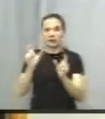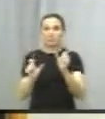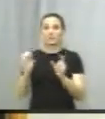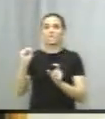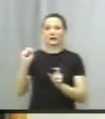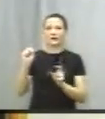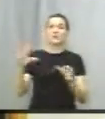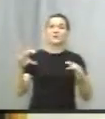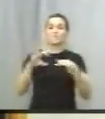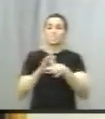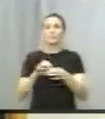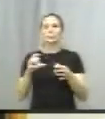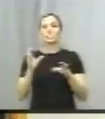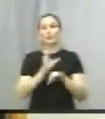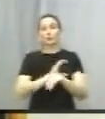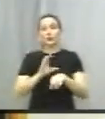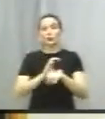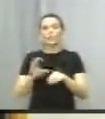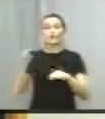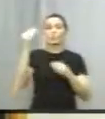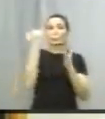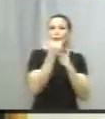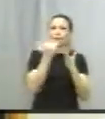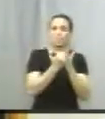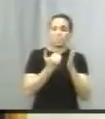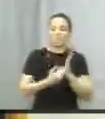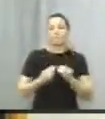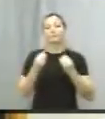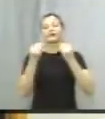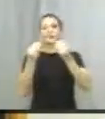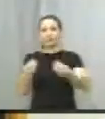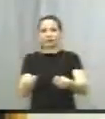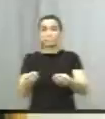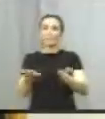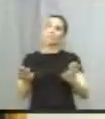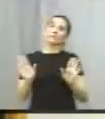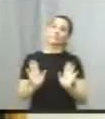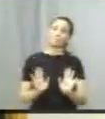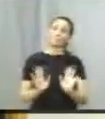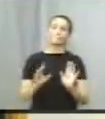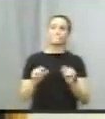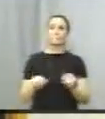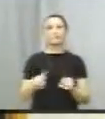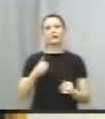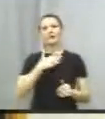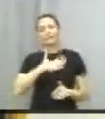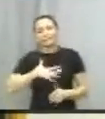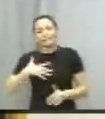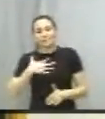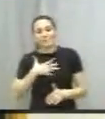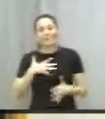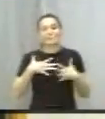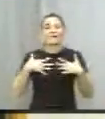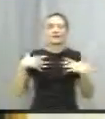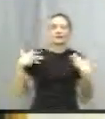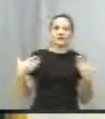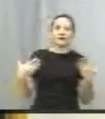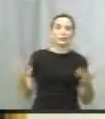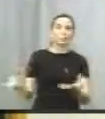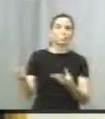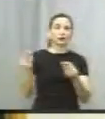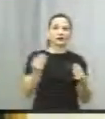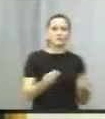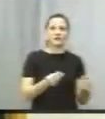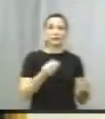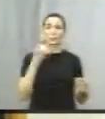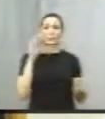nós temos realizado, de toda a nossa programação. Então, foi uma grata satisfação, e nós vamos recebê-los aqui em